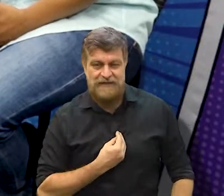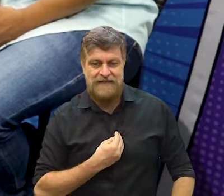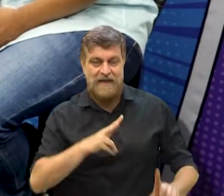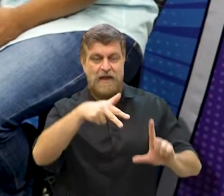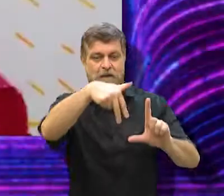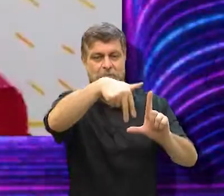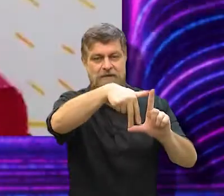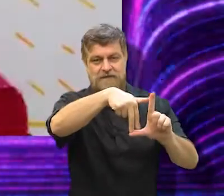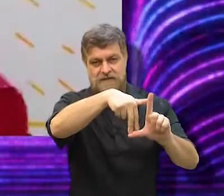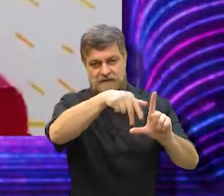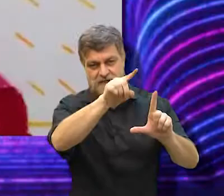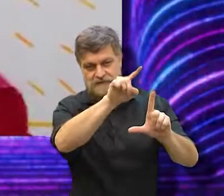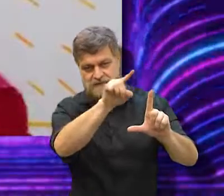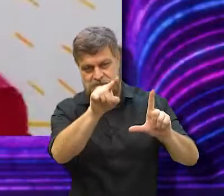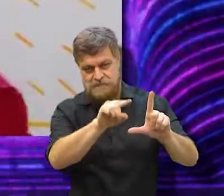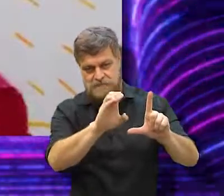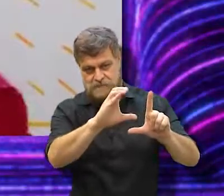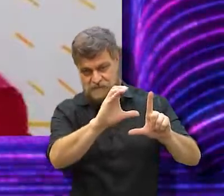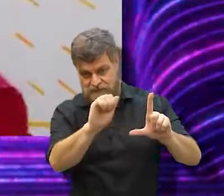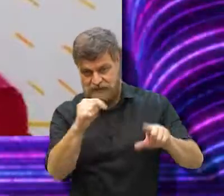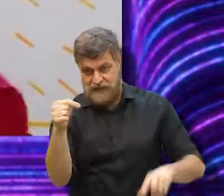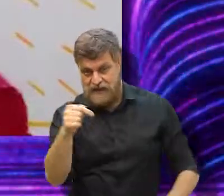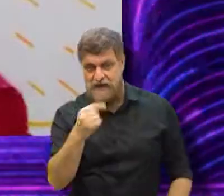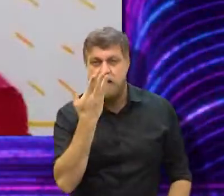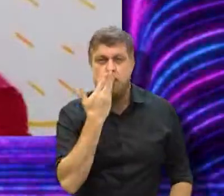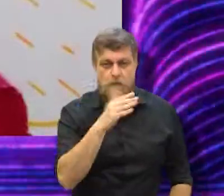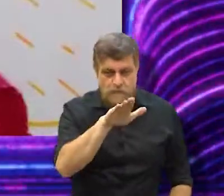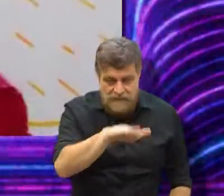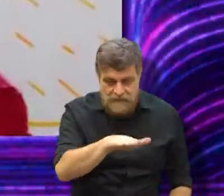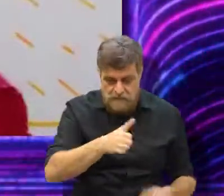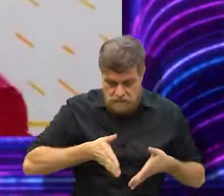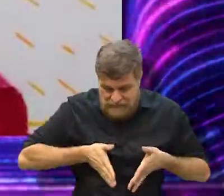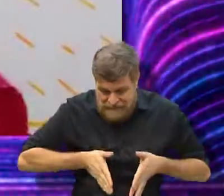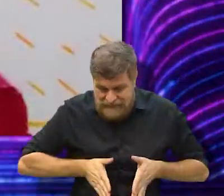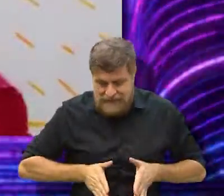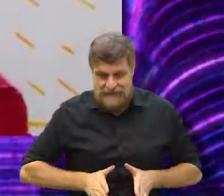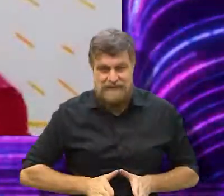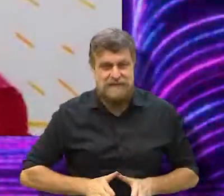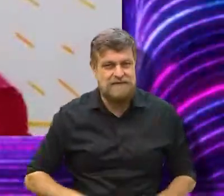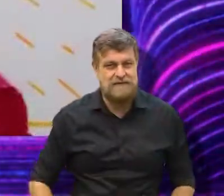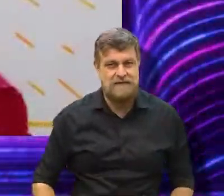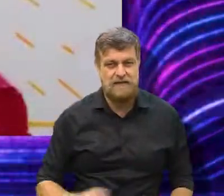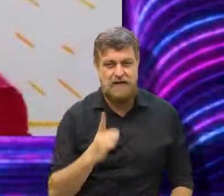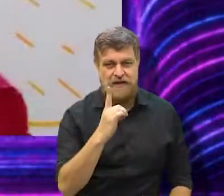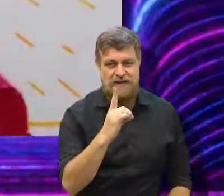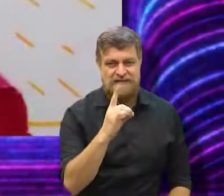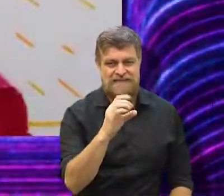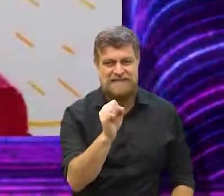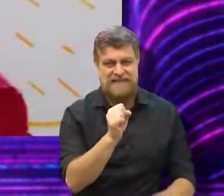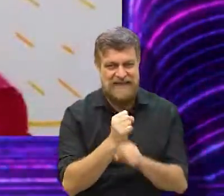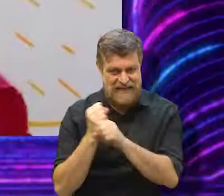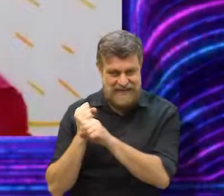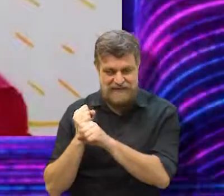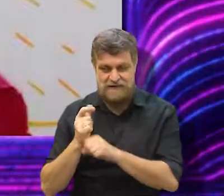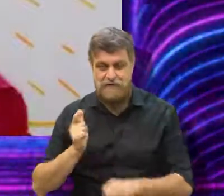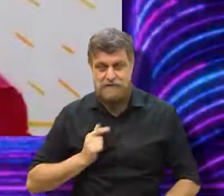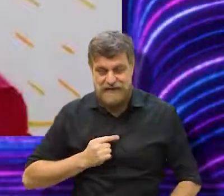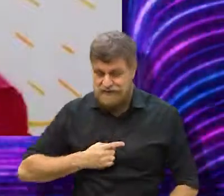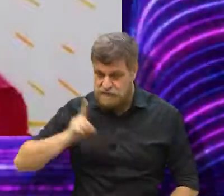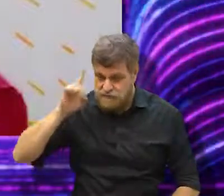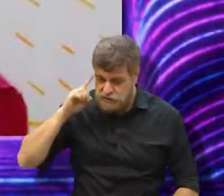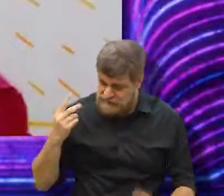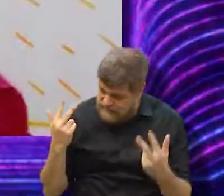do Zeca. Uau, o Zeca é um garoto que nasceu exatamente 100 anos, 100 e poucos anos depois, mas